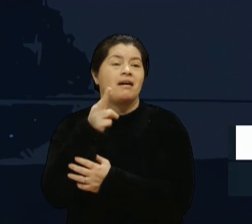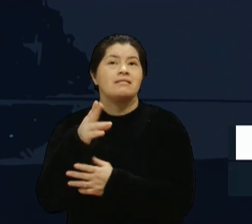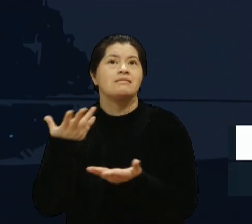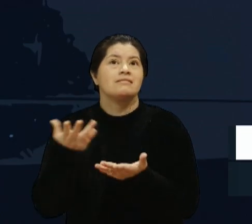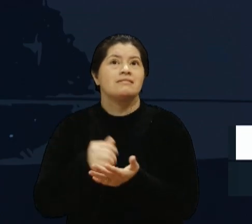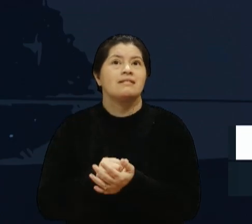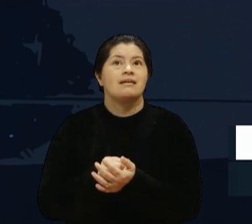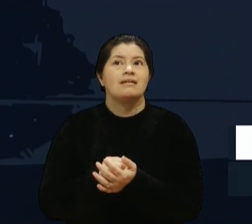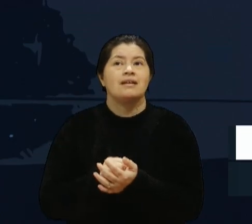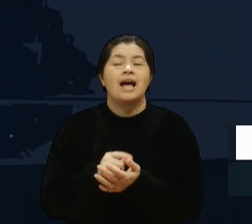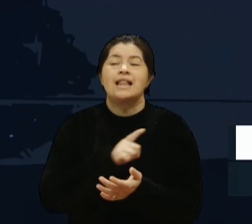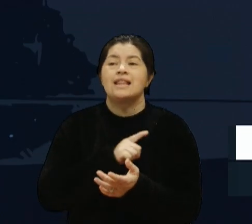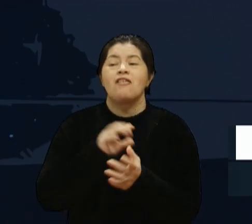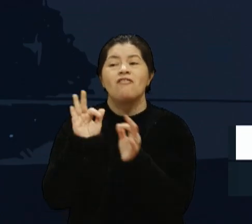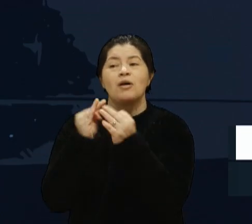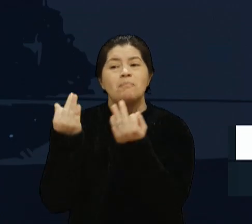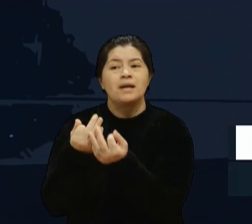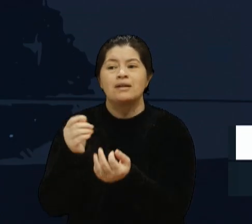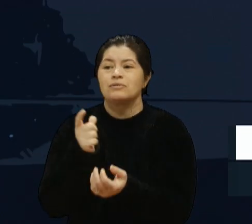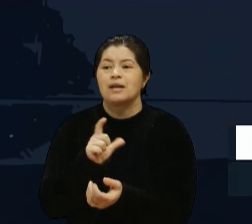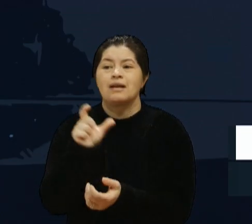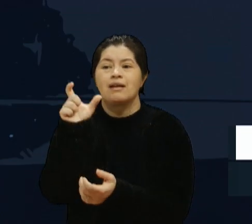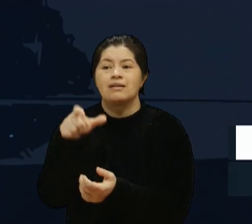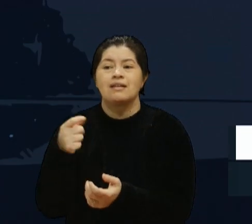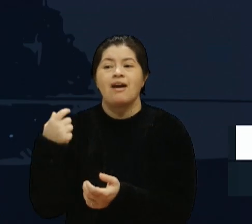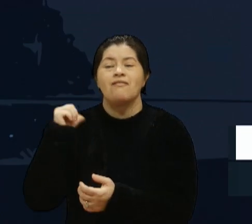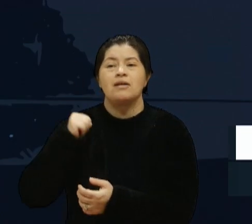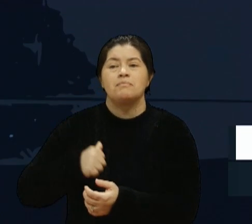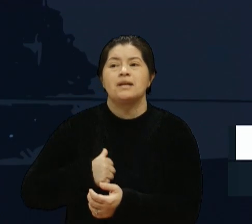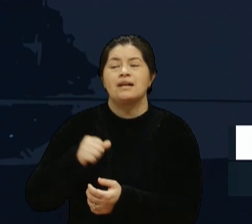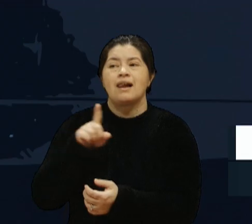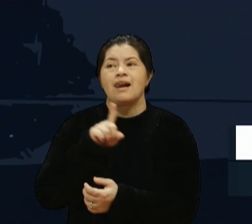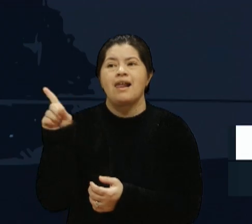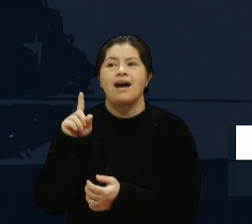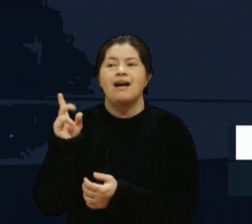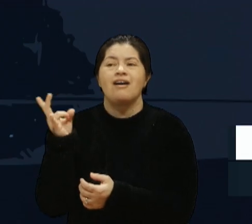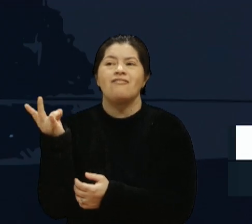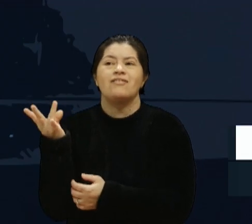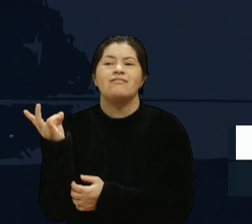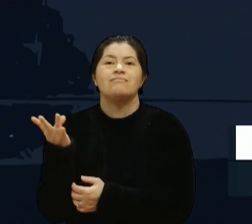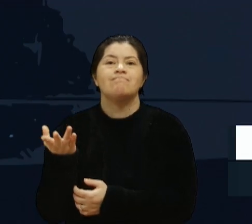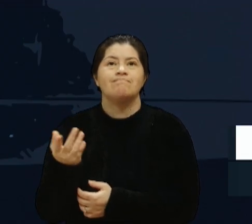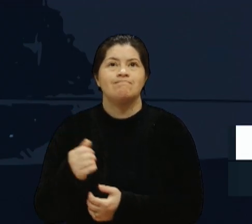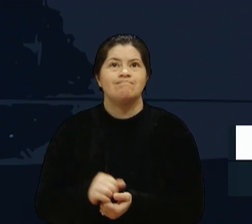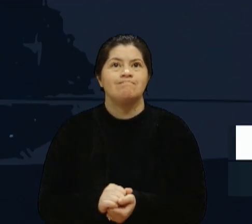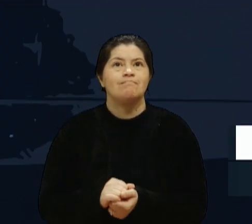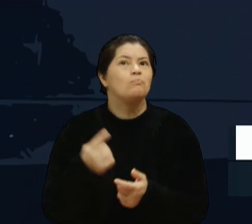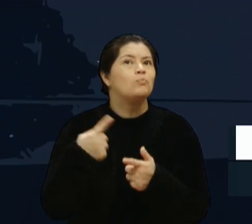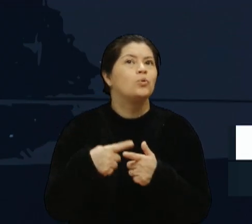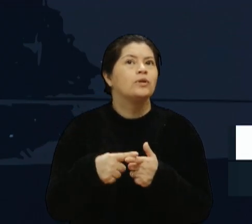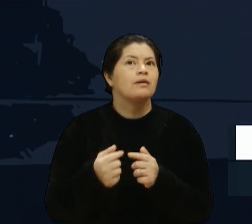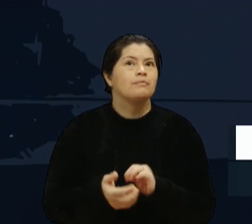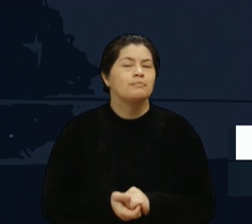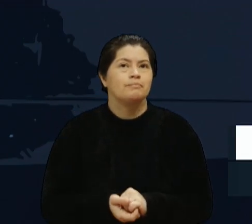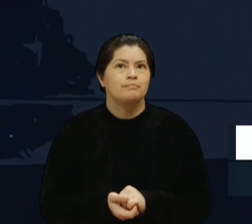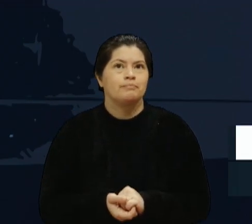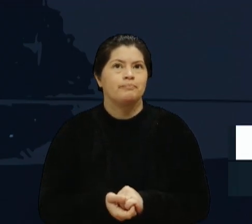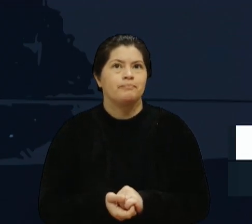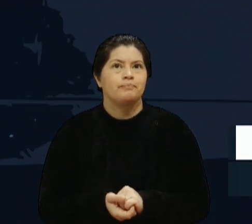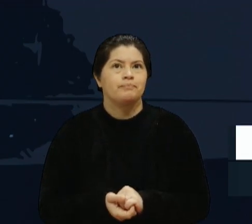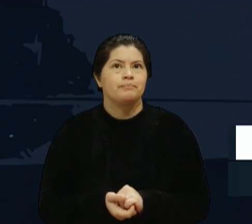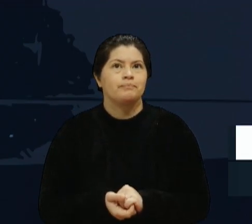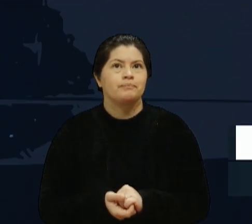tem mais o cartão da Bolsa Família com eles. O cartão está na mão do traficante. Por quê? Porque